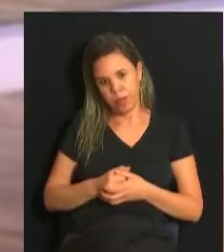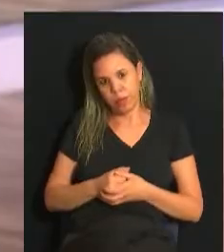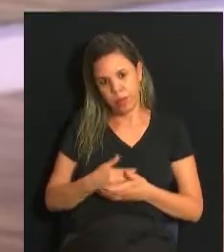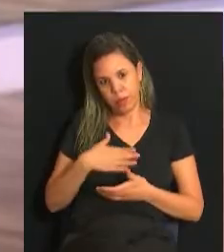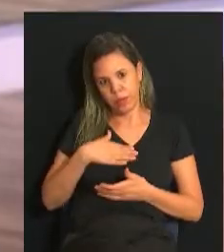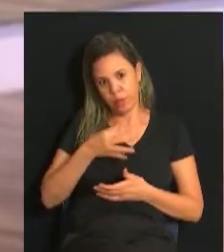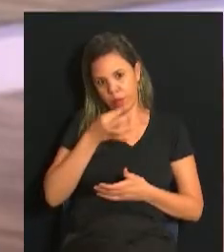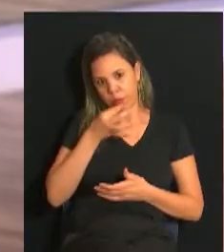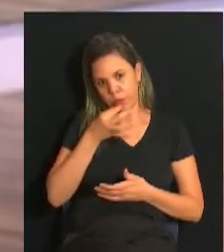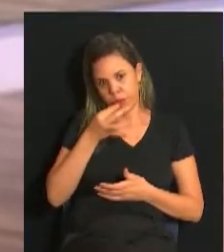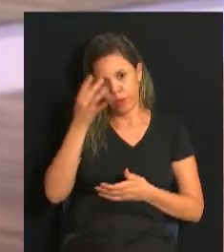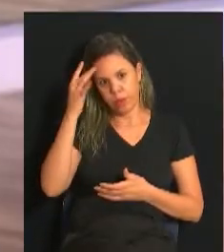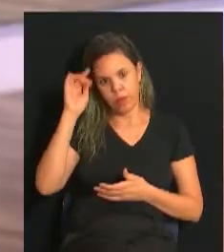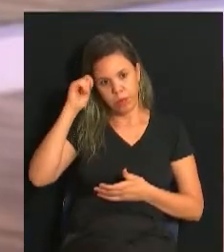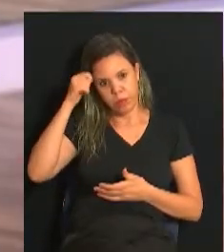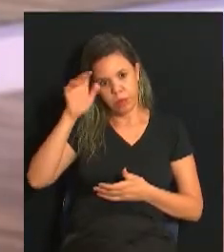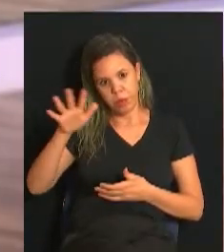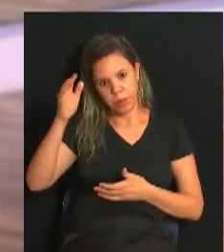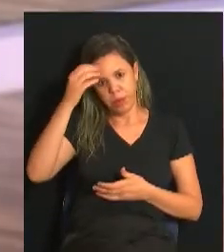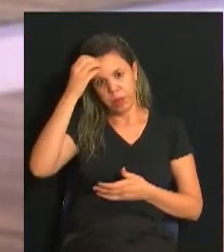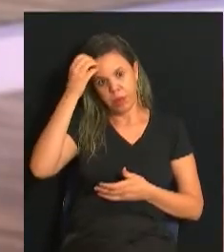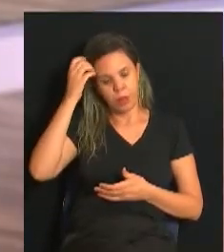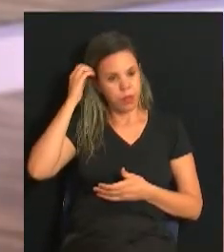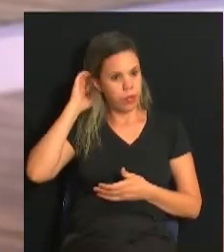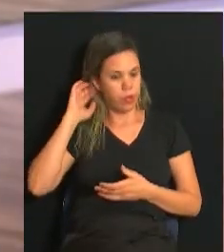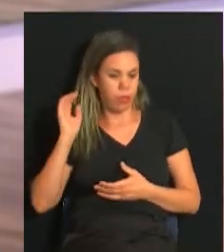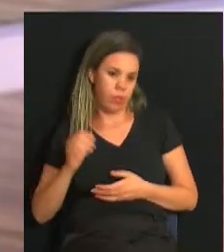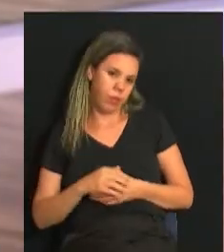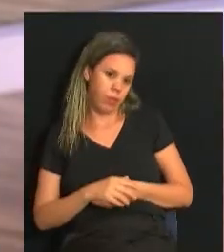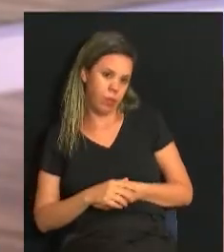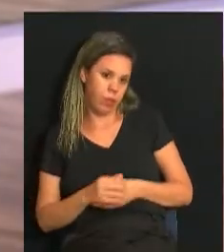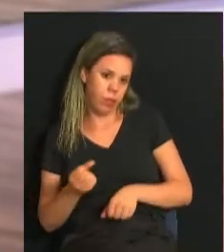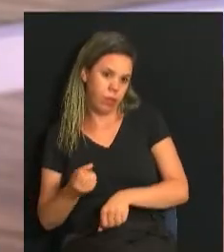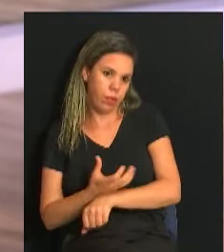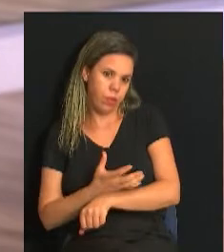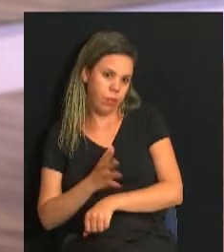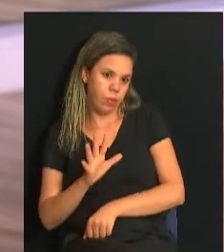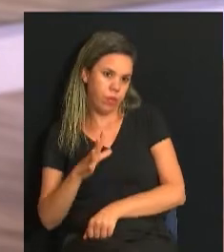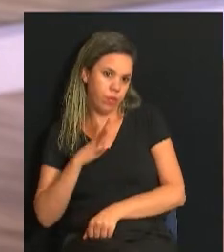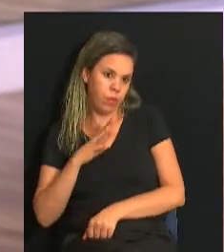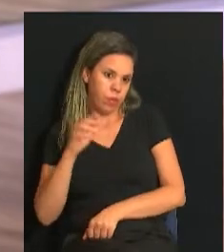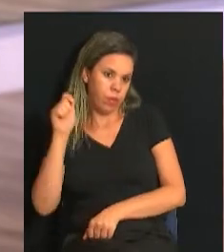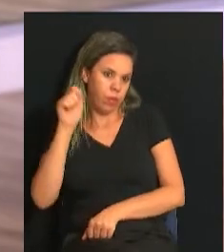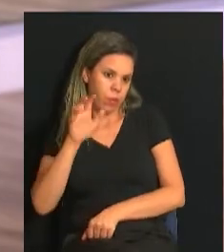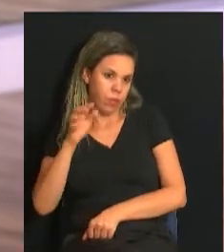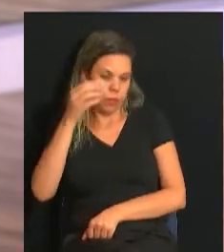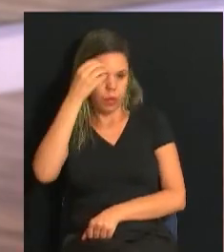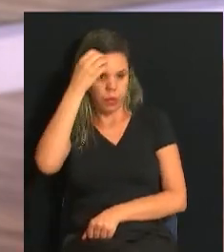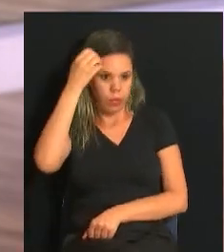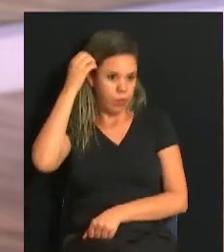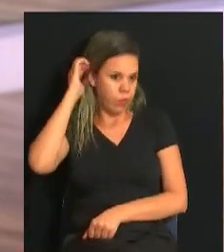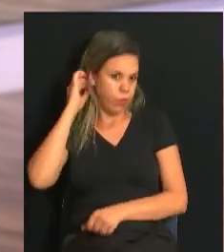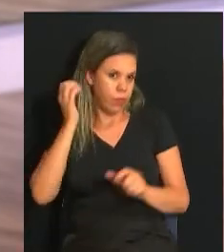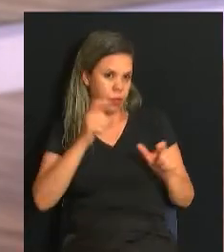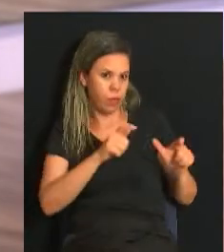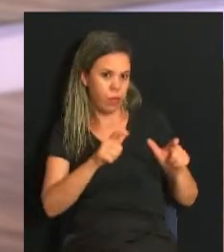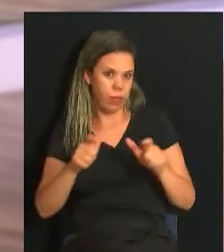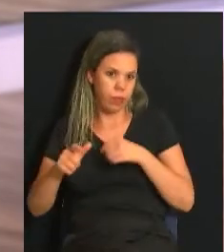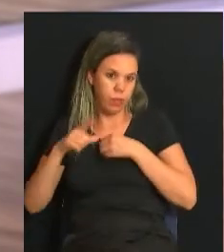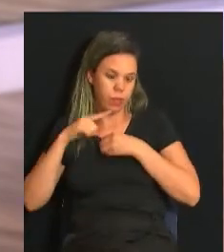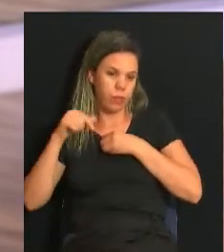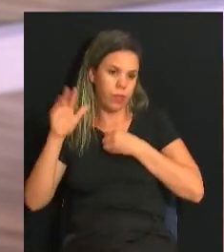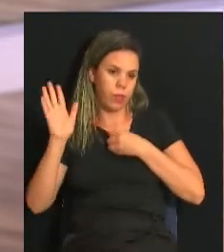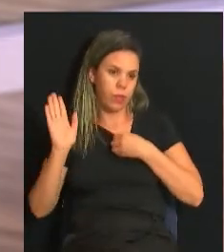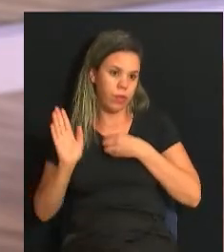meu ver eu acho que a África aí eu tenho viu mas a África eu acho que ela mandou desligar tem